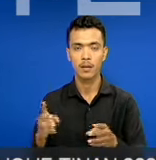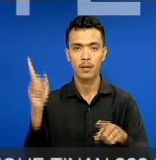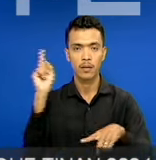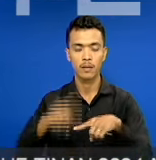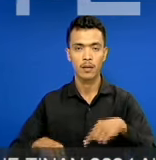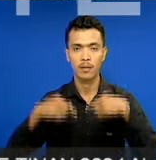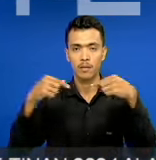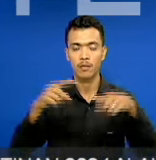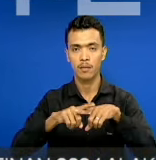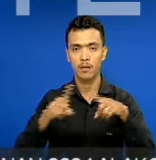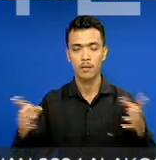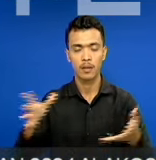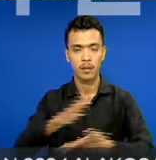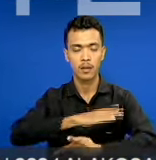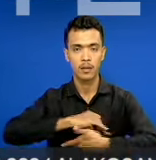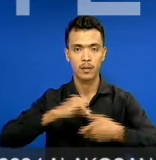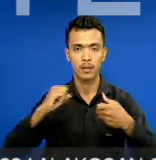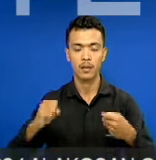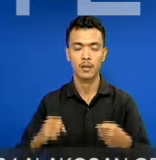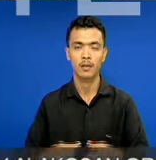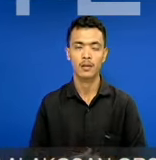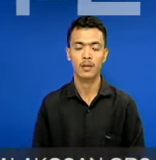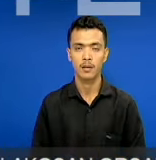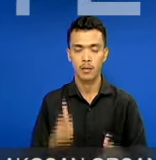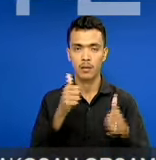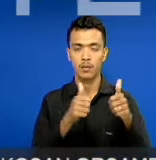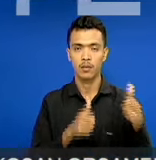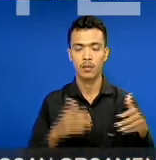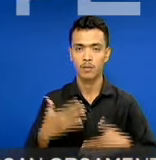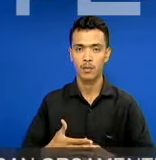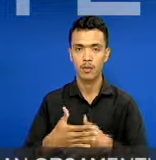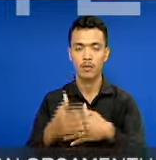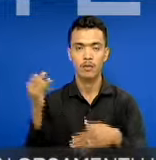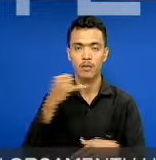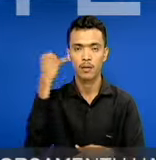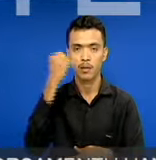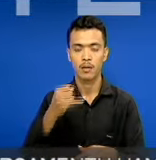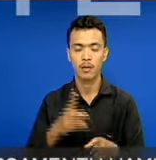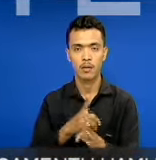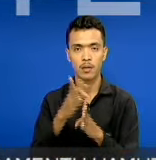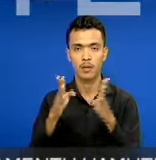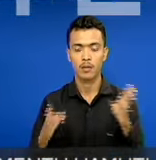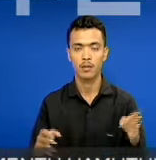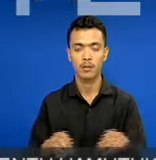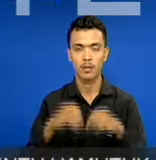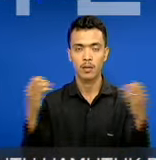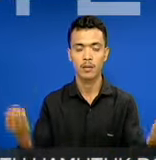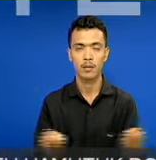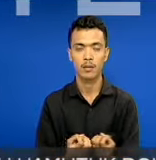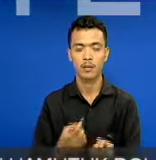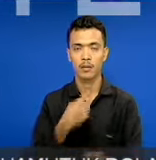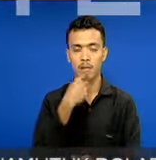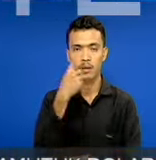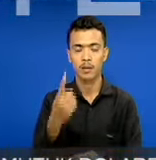basira se destroy mebe ne ita se depende ba processo de investigação ida. Diretor executivo Luta Hamutuk José Alves